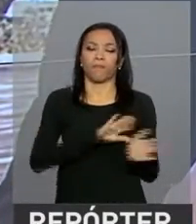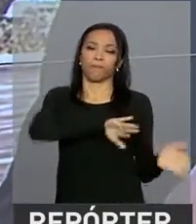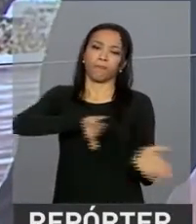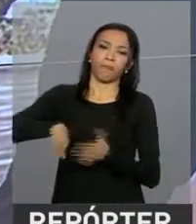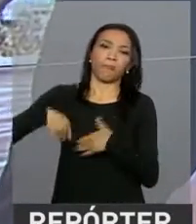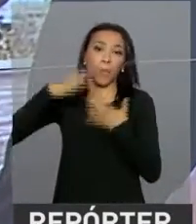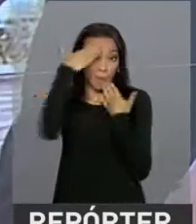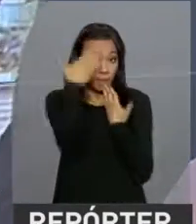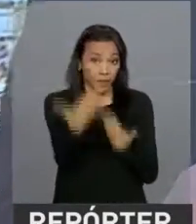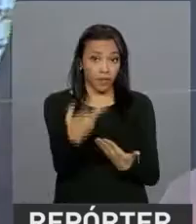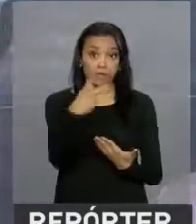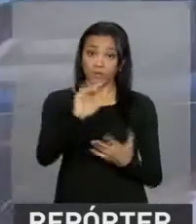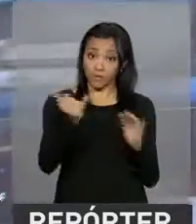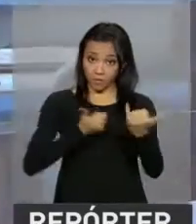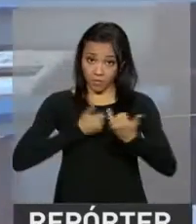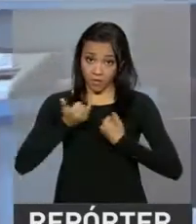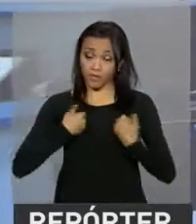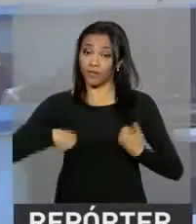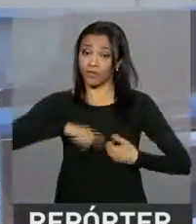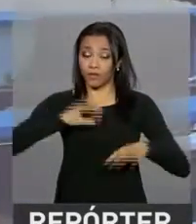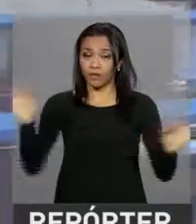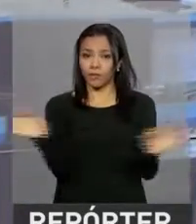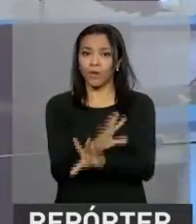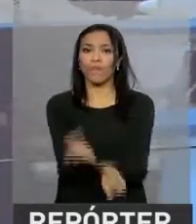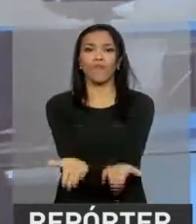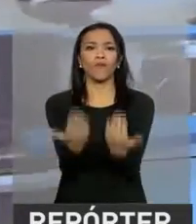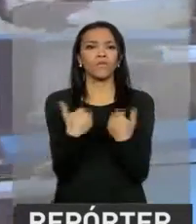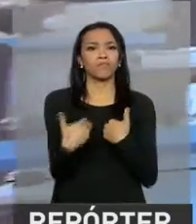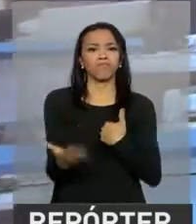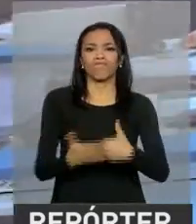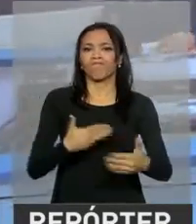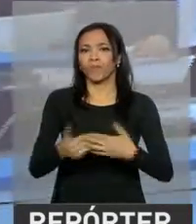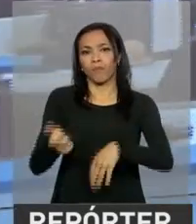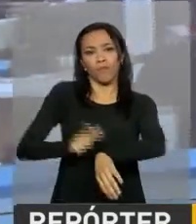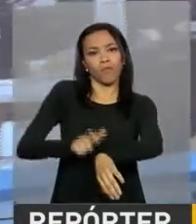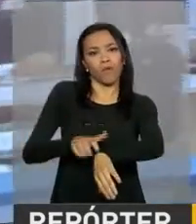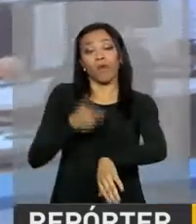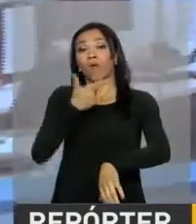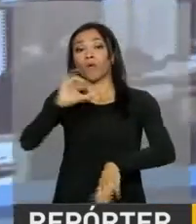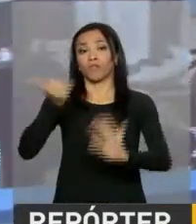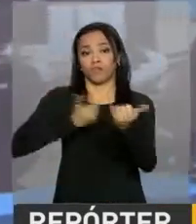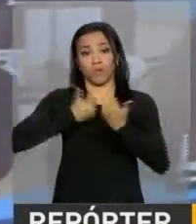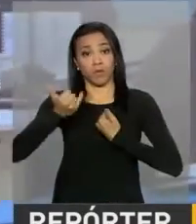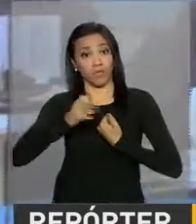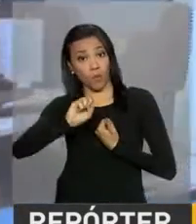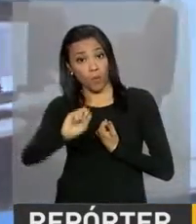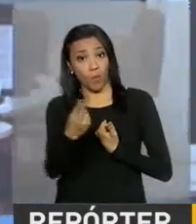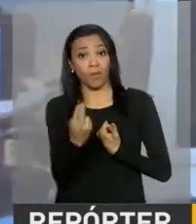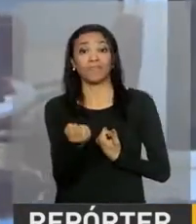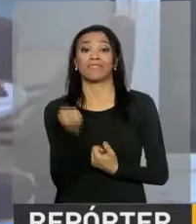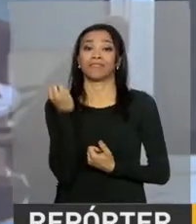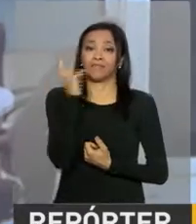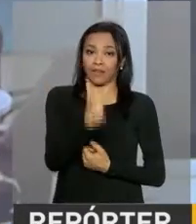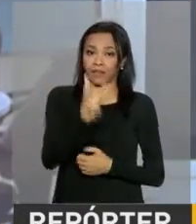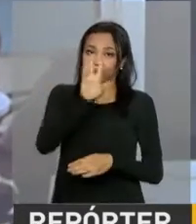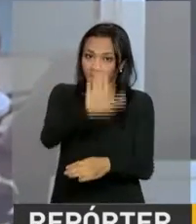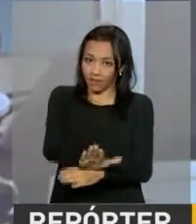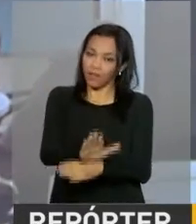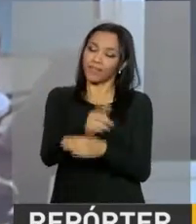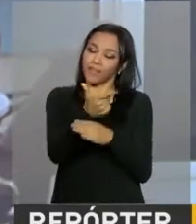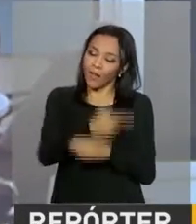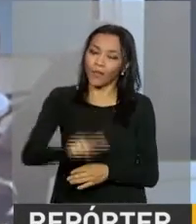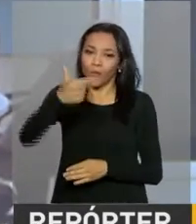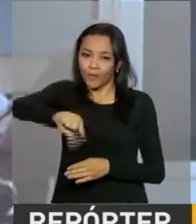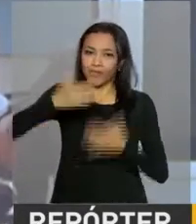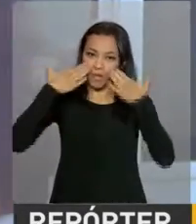pelas suas informações e nós ficamos por aqui voltamos a qualquer momento com outras informações ou às três da tarde na próxima